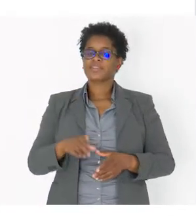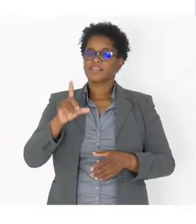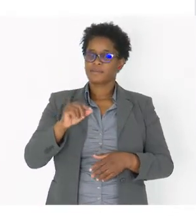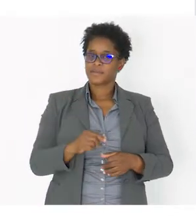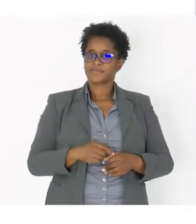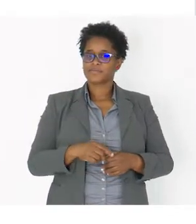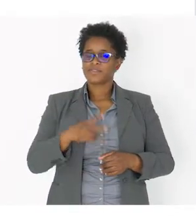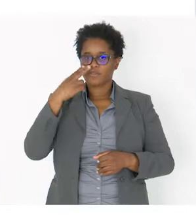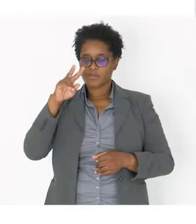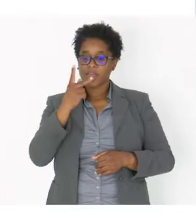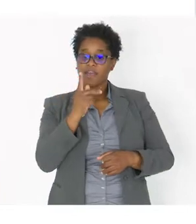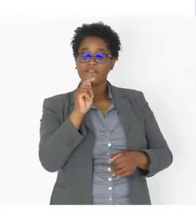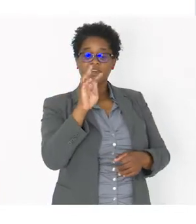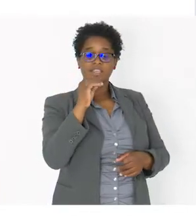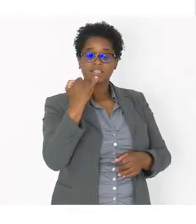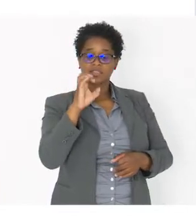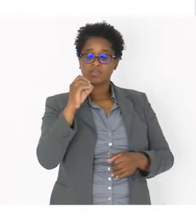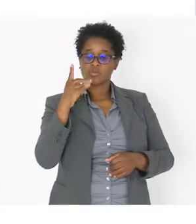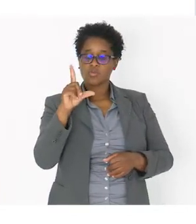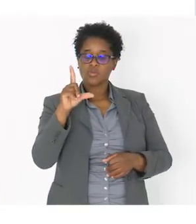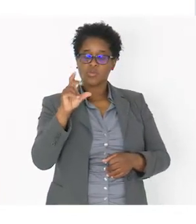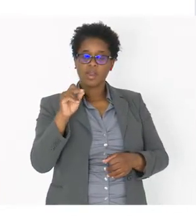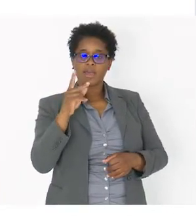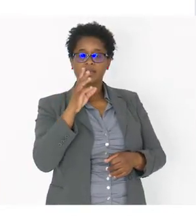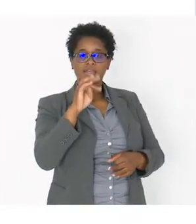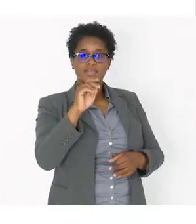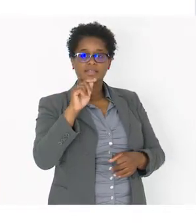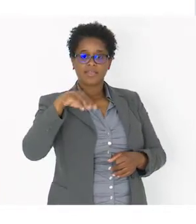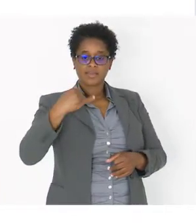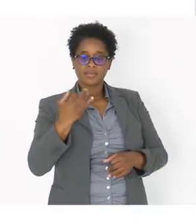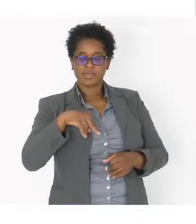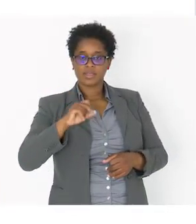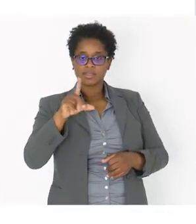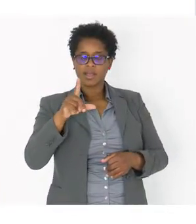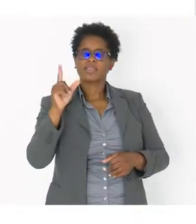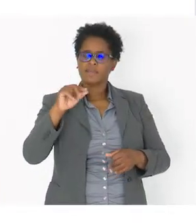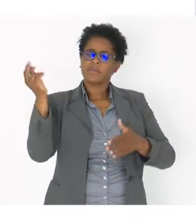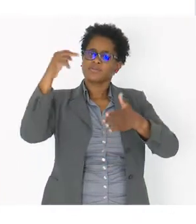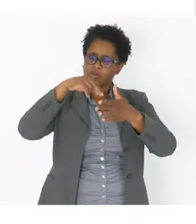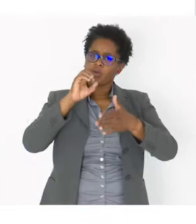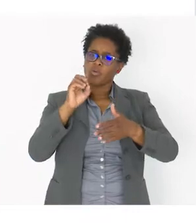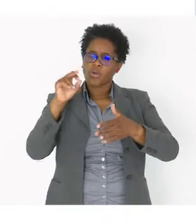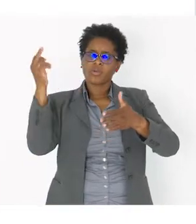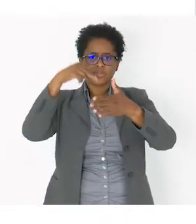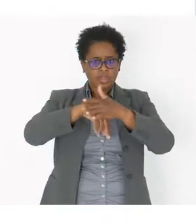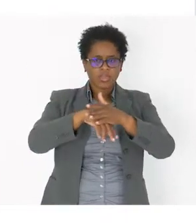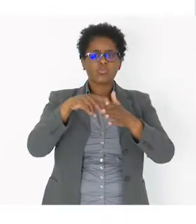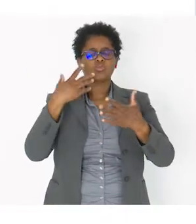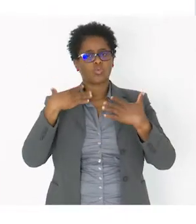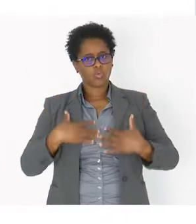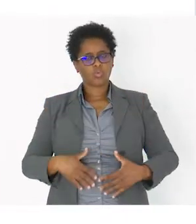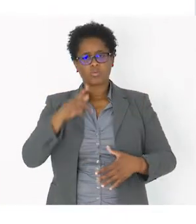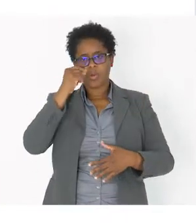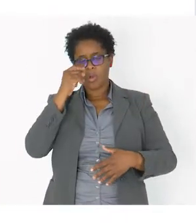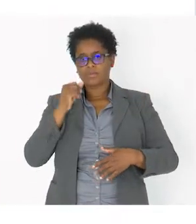Temos a vesícula seminal, é também um órgão interno do aparelho reprodutor